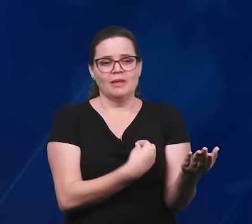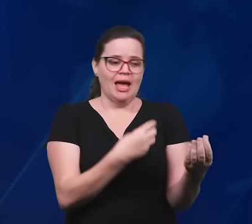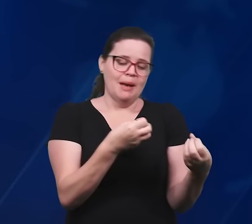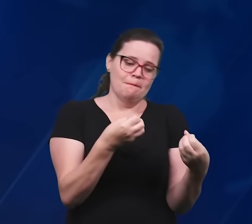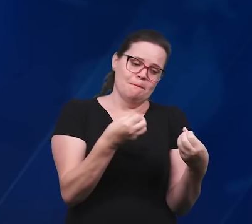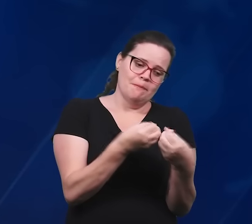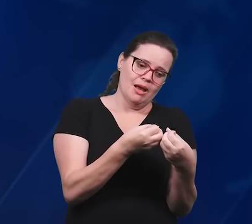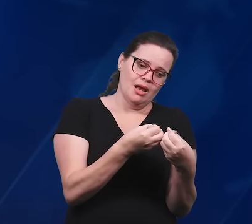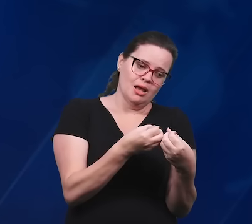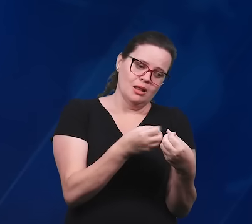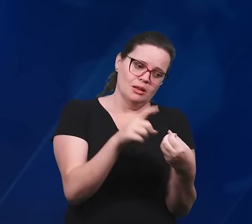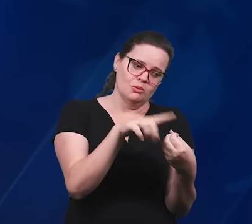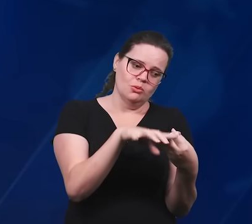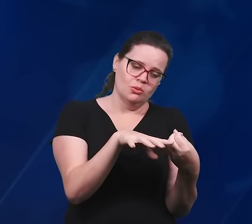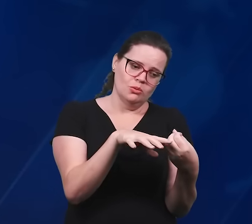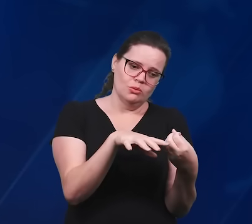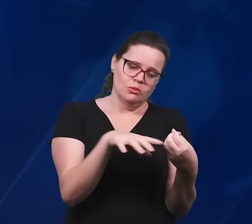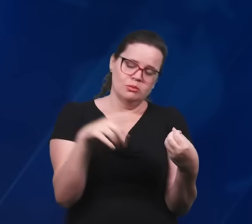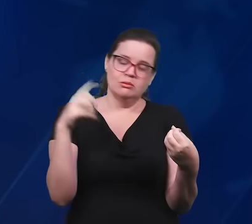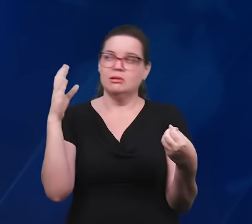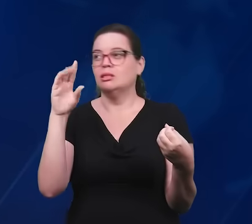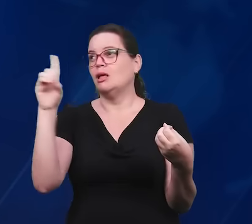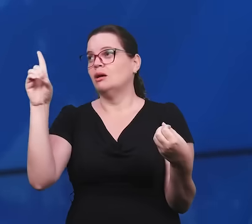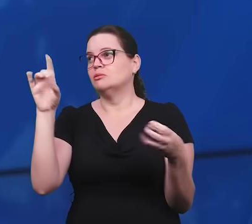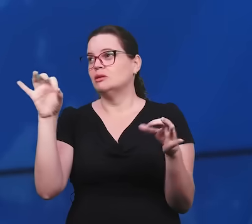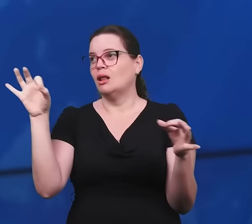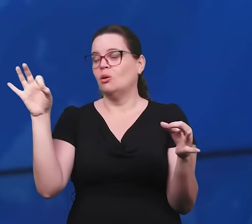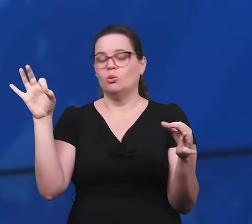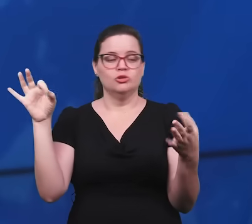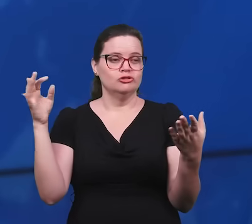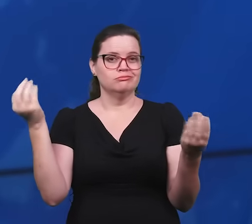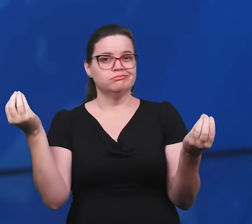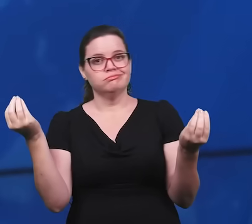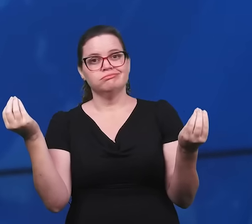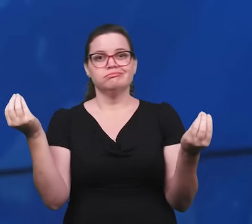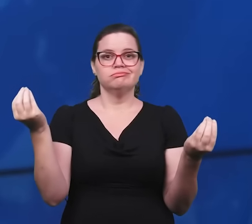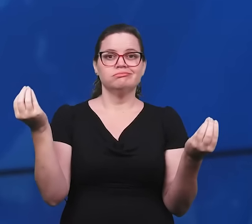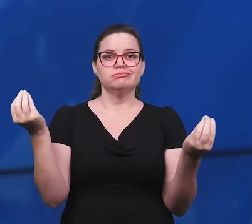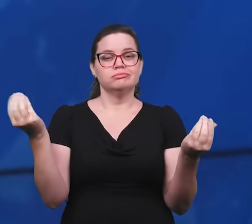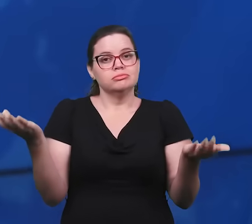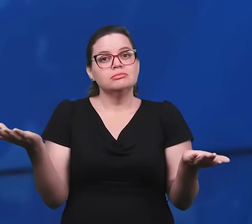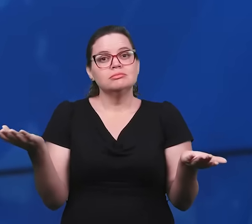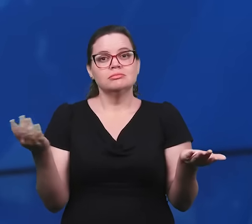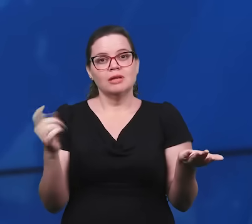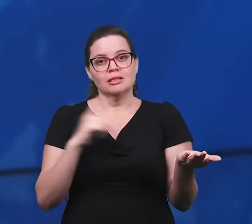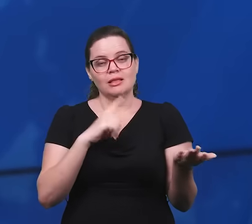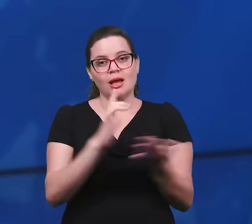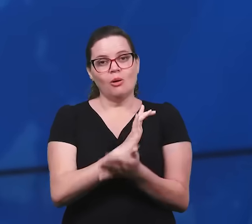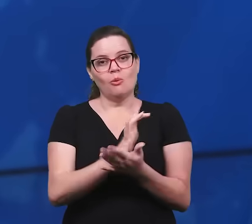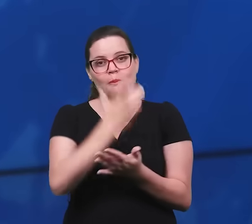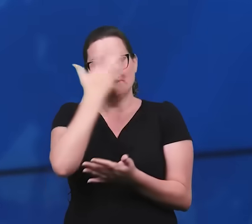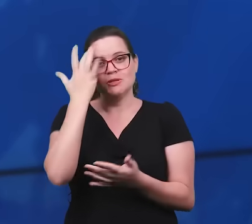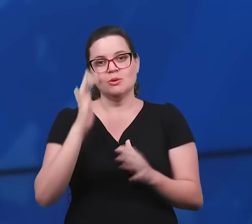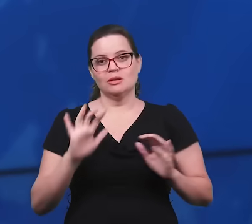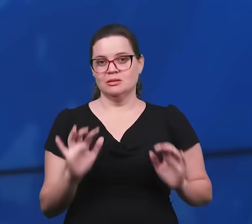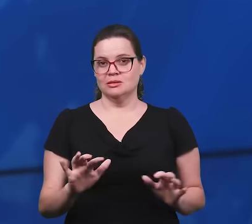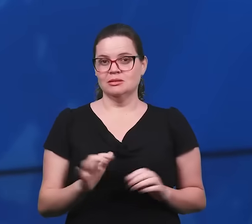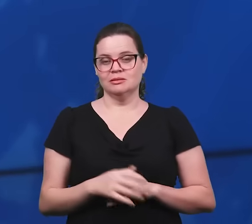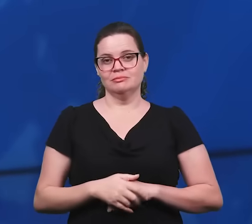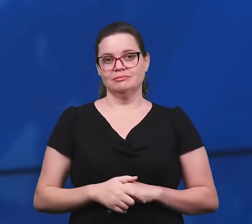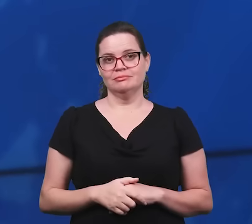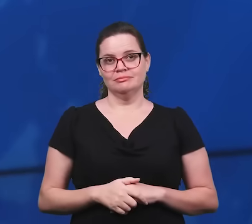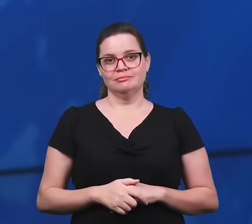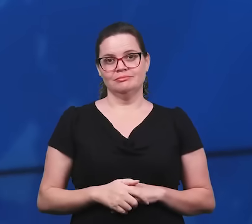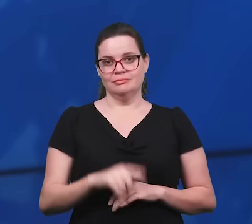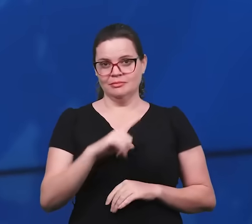do caminho, mas não estão no caminho. Será que alguém que está participando deste culto